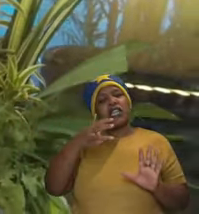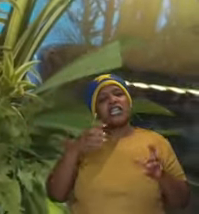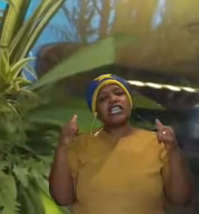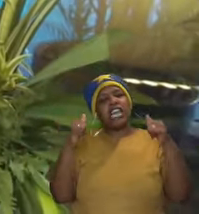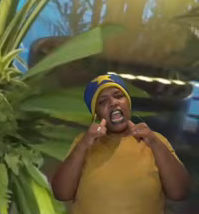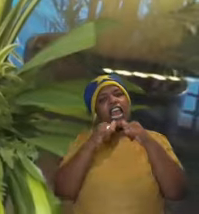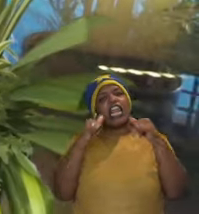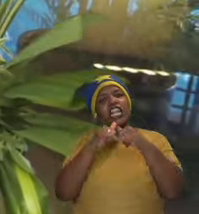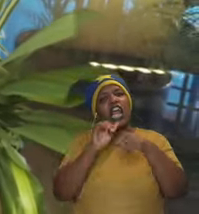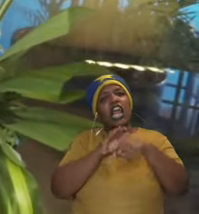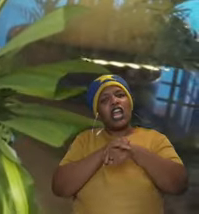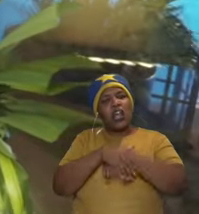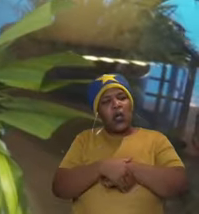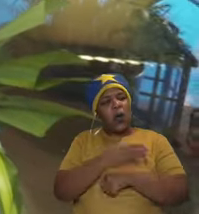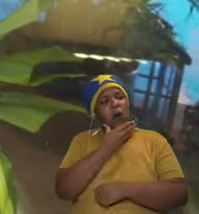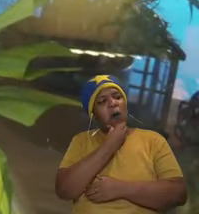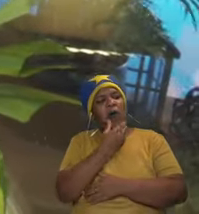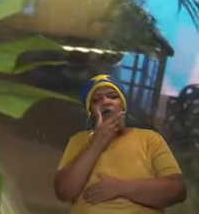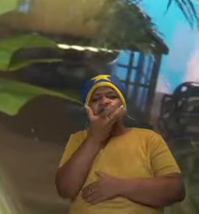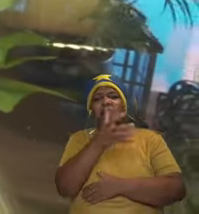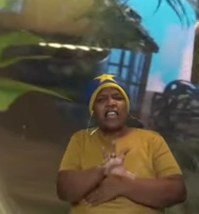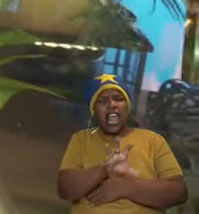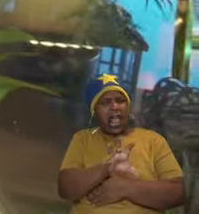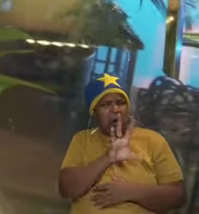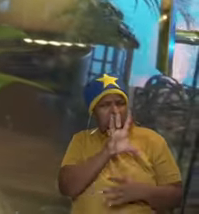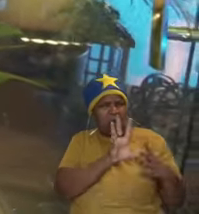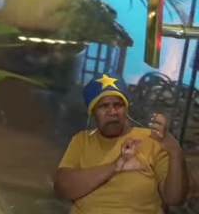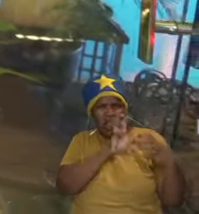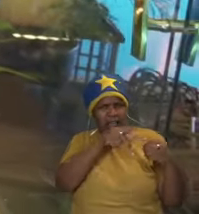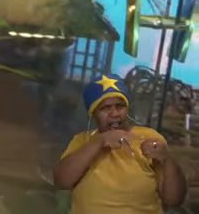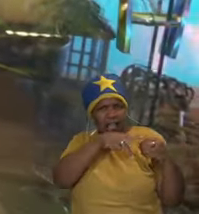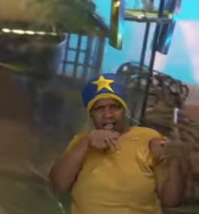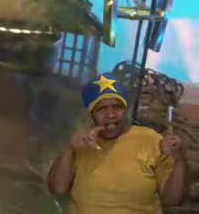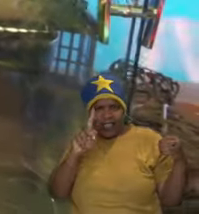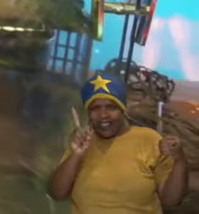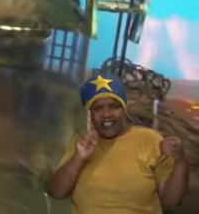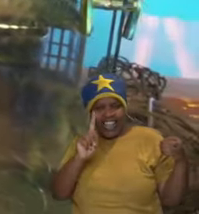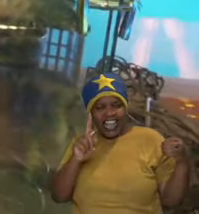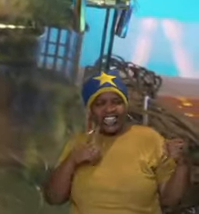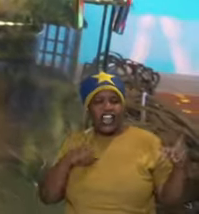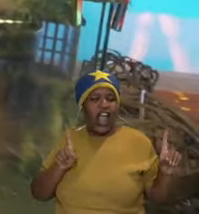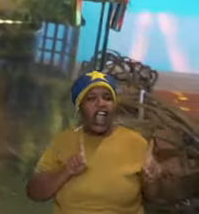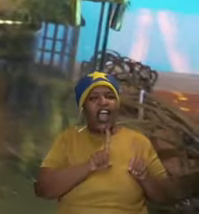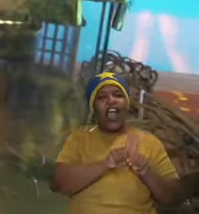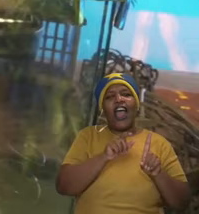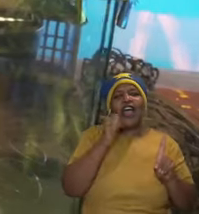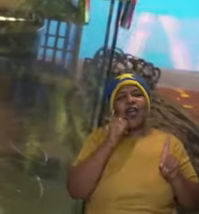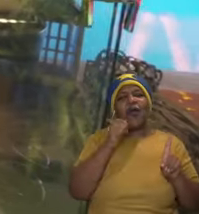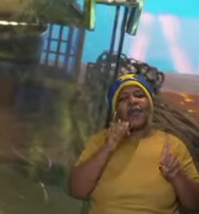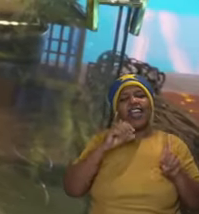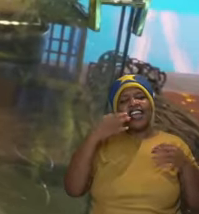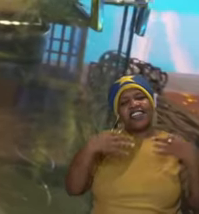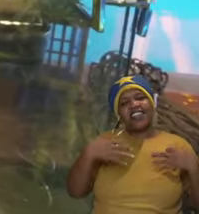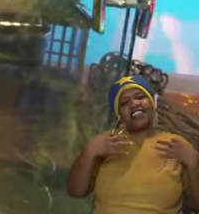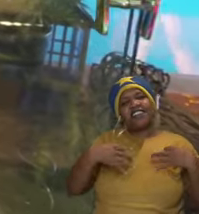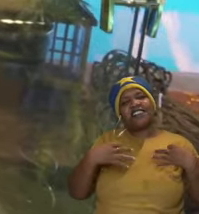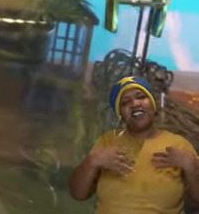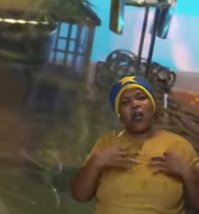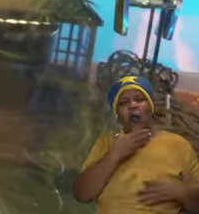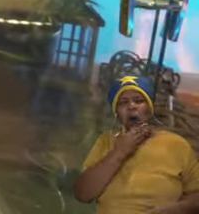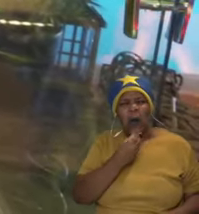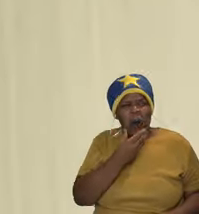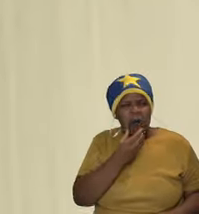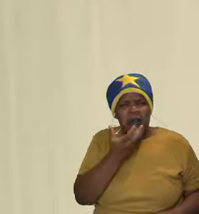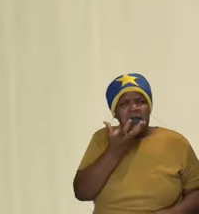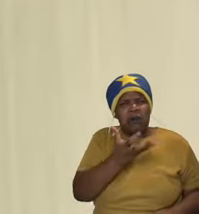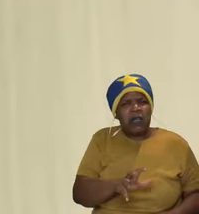night. Marciano não quer treta na quebrada, não. E cola só com as gostosas, só dona fight. E aí? Marciano não quer